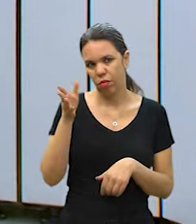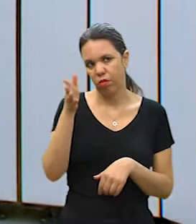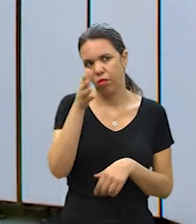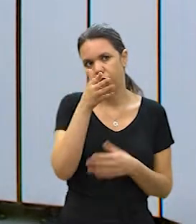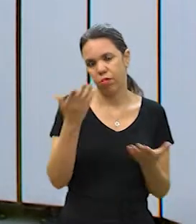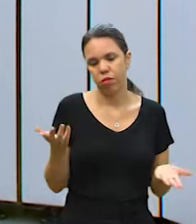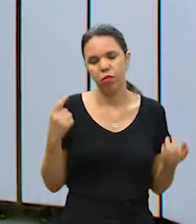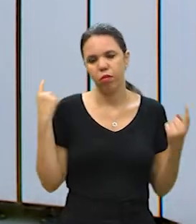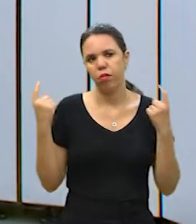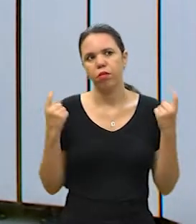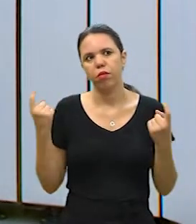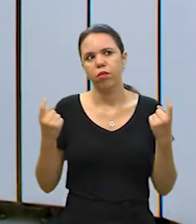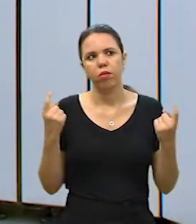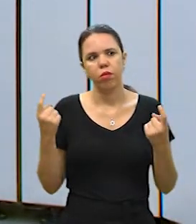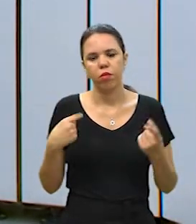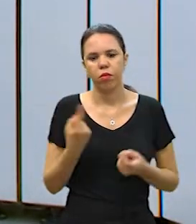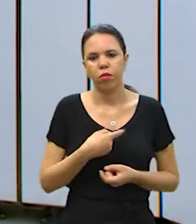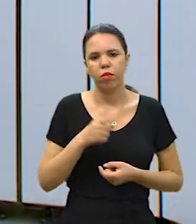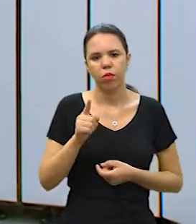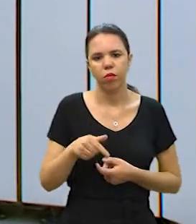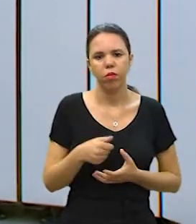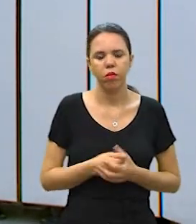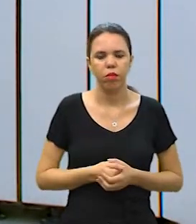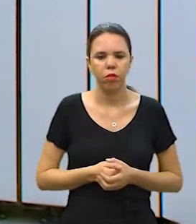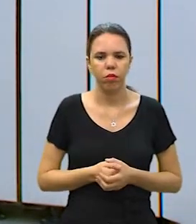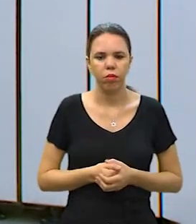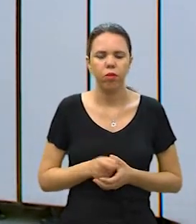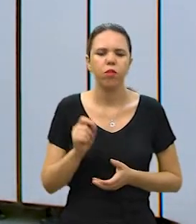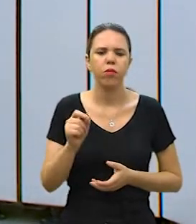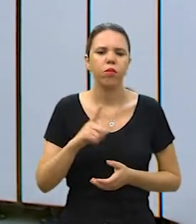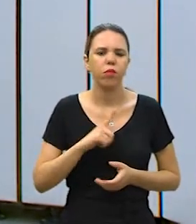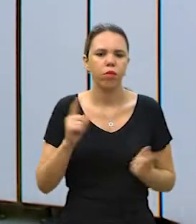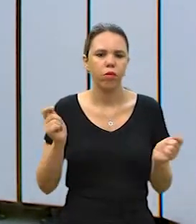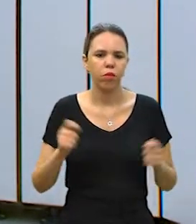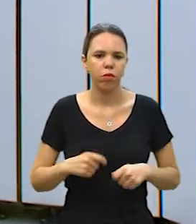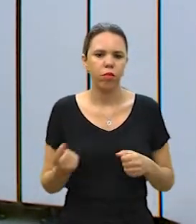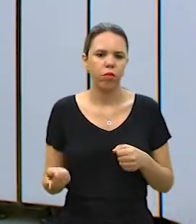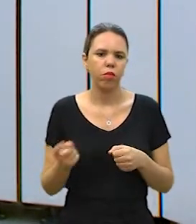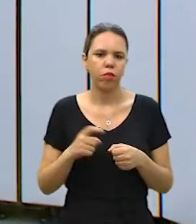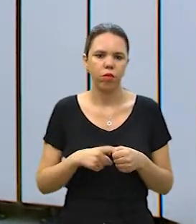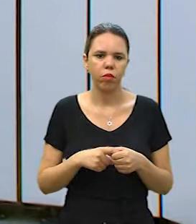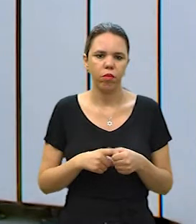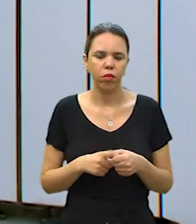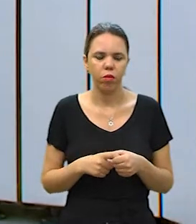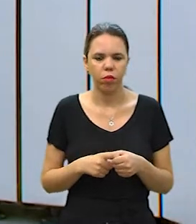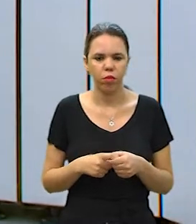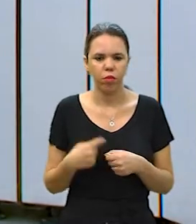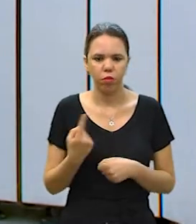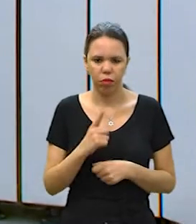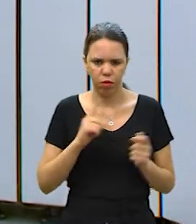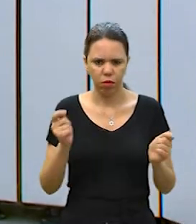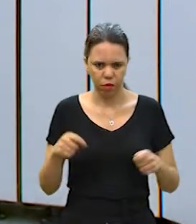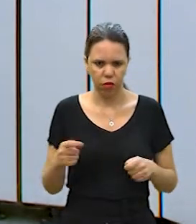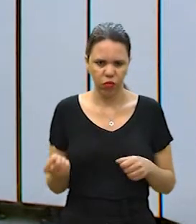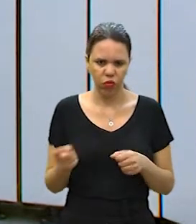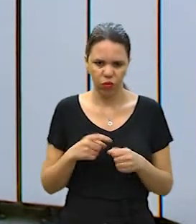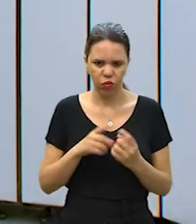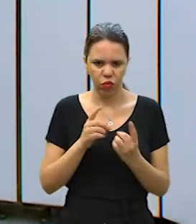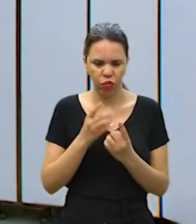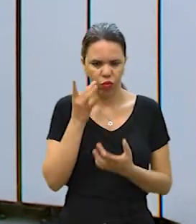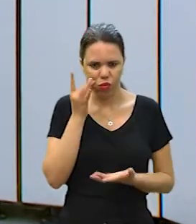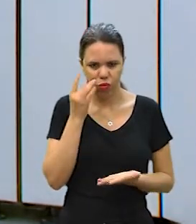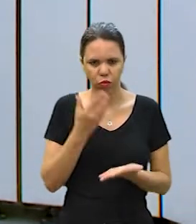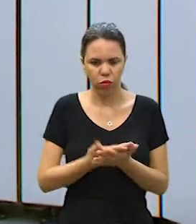E a preocupação nossa é essa. Quem tem condições de voltar? Será que a gente tem condições da